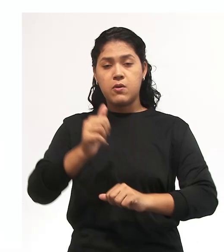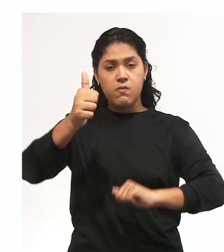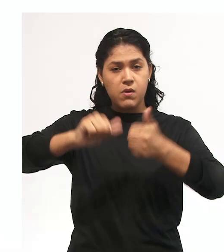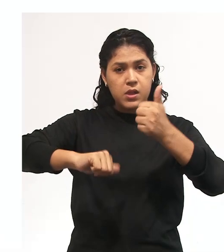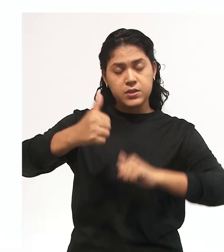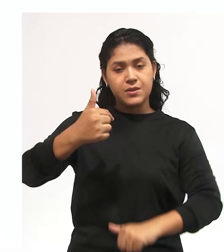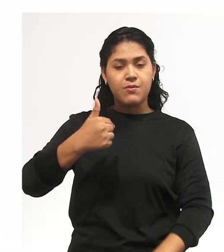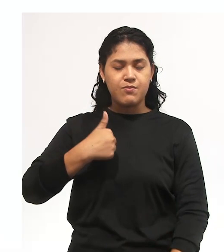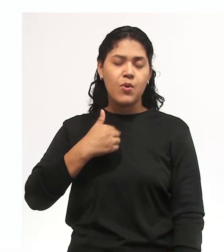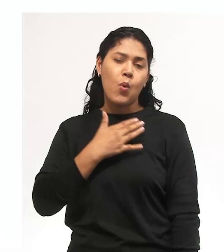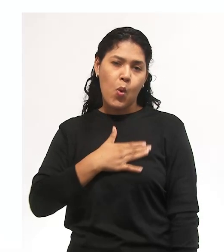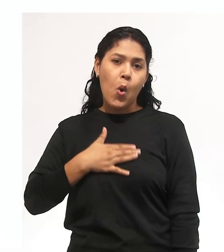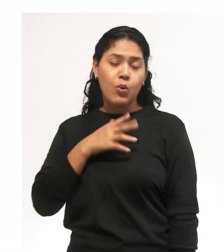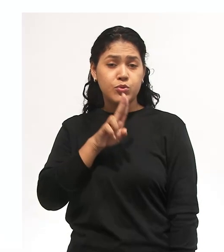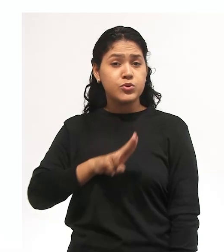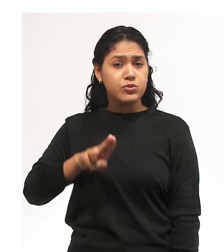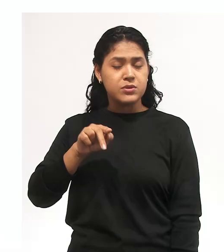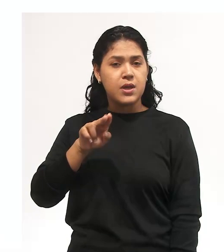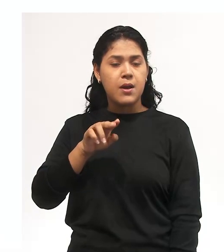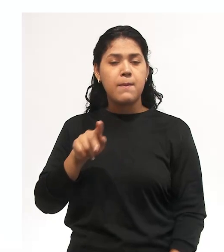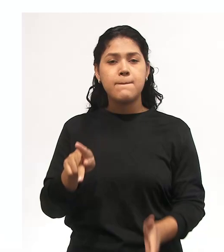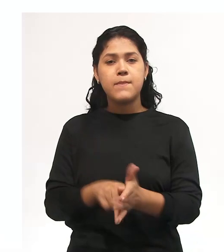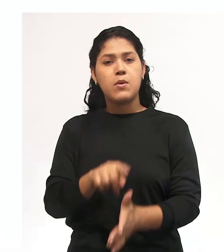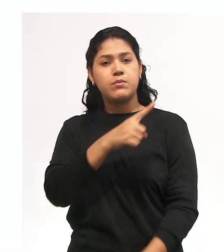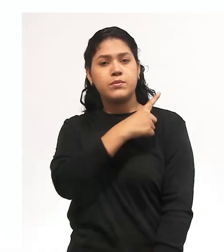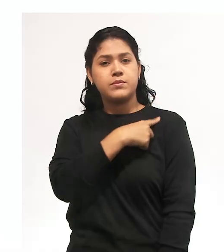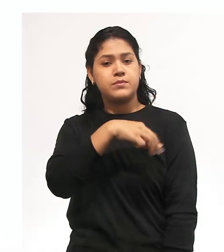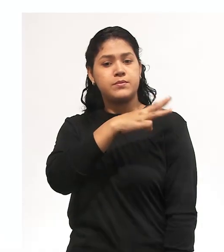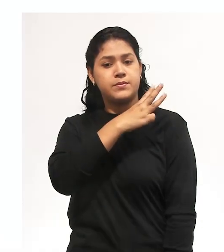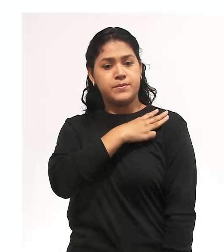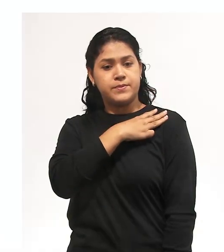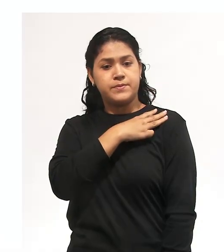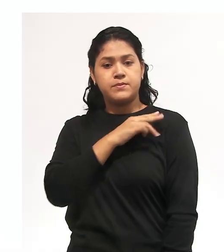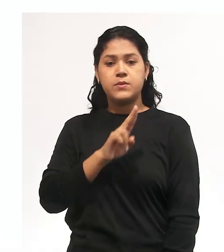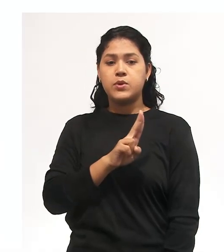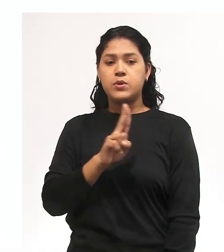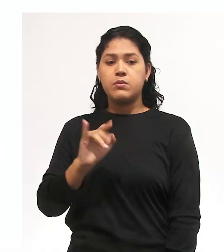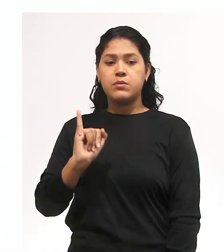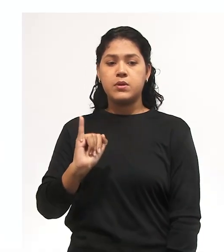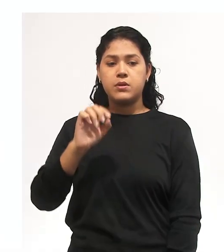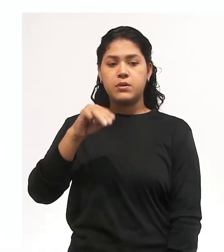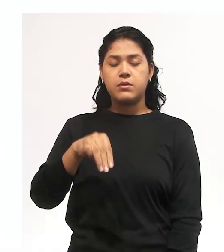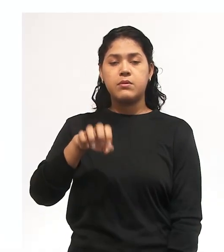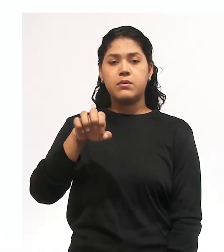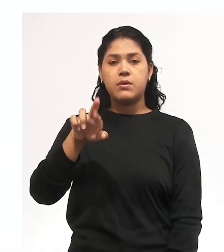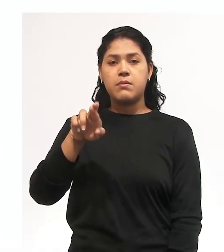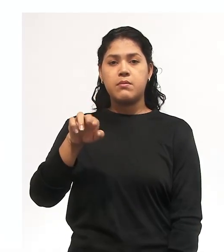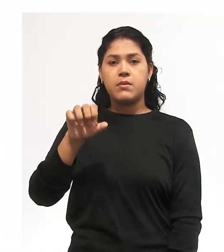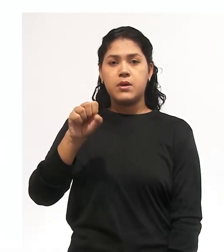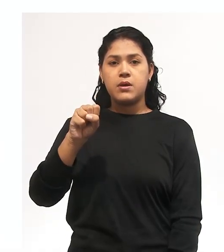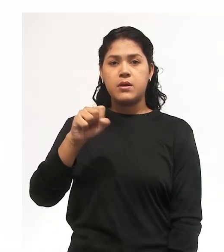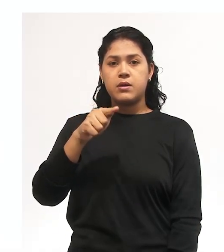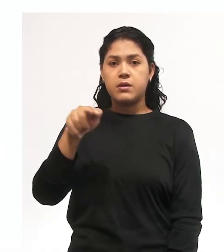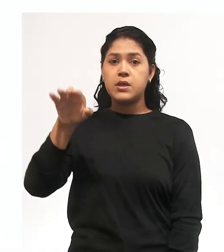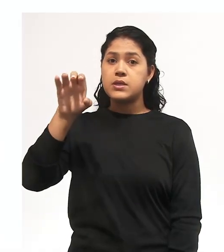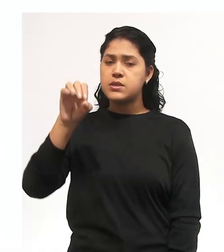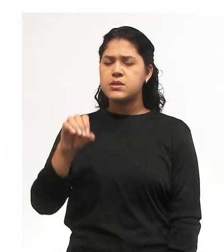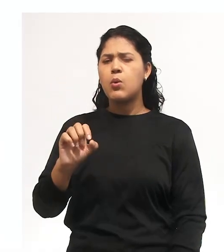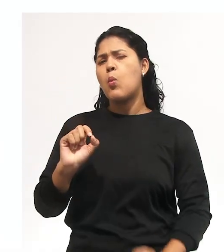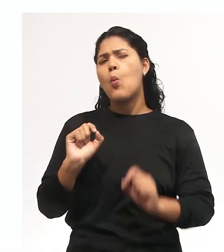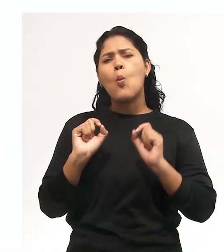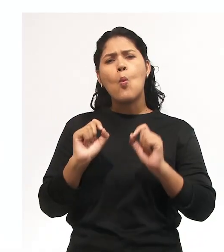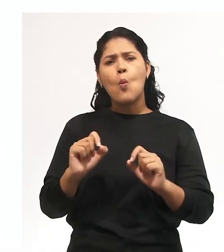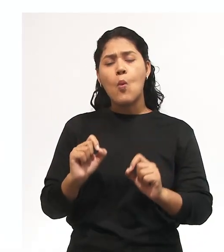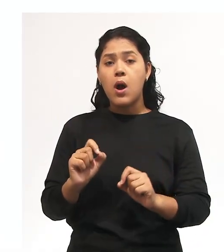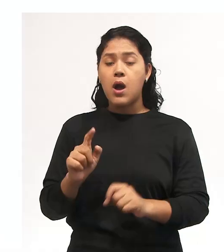que, aliás, eu costumo usar com muita frequência no ensino médio é a imersão. Um instrumento de avaliação imersão,